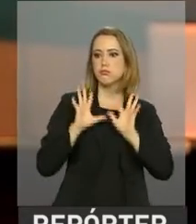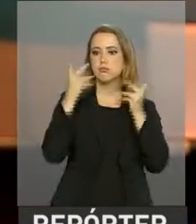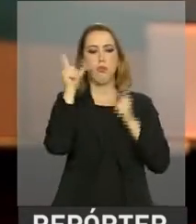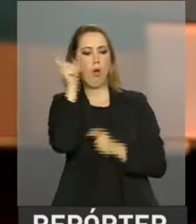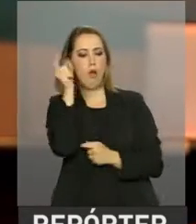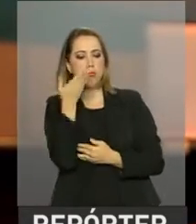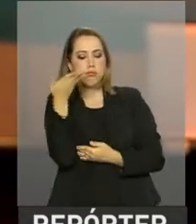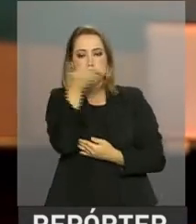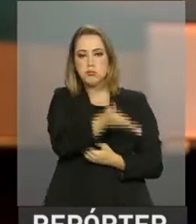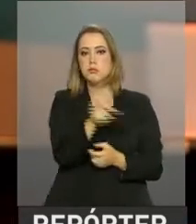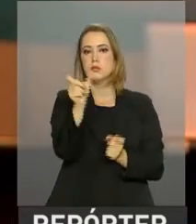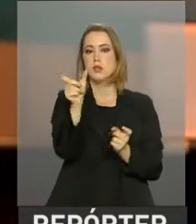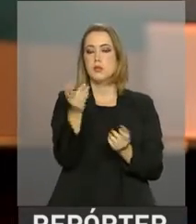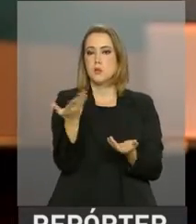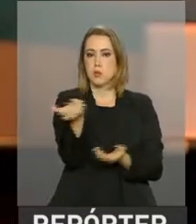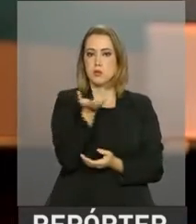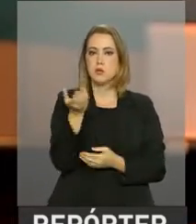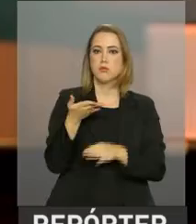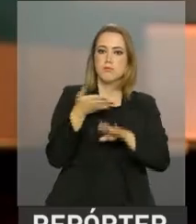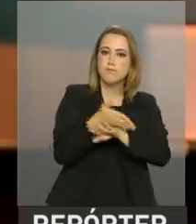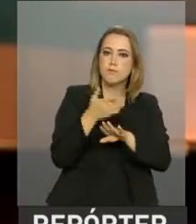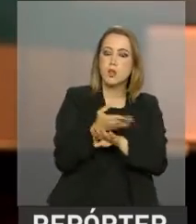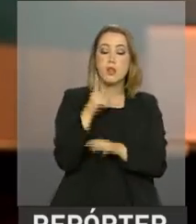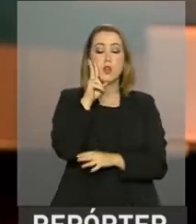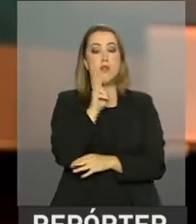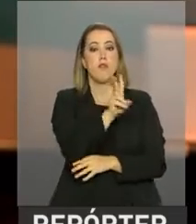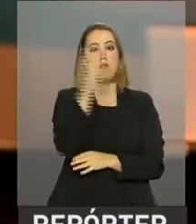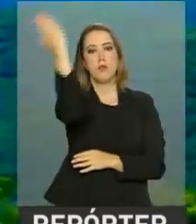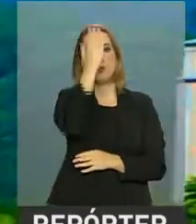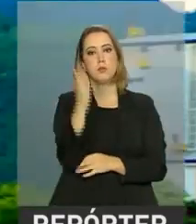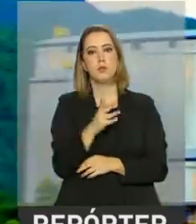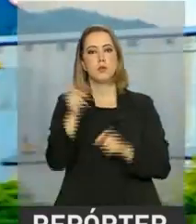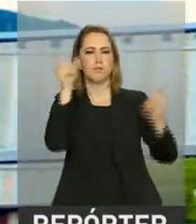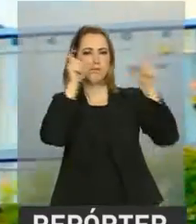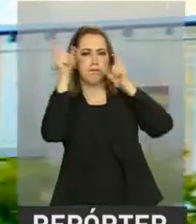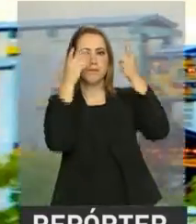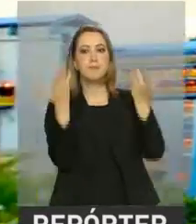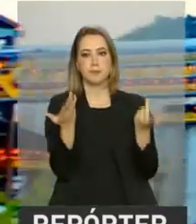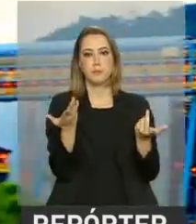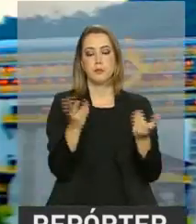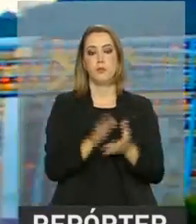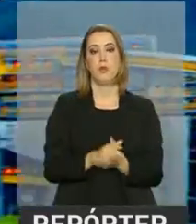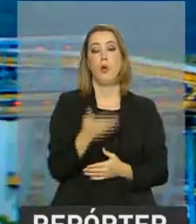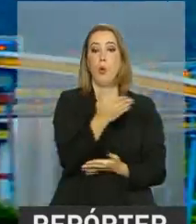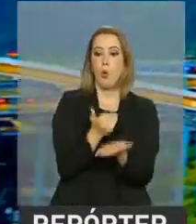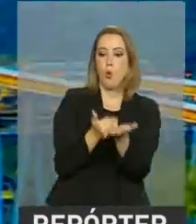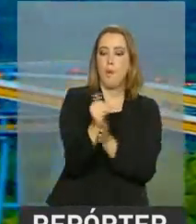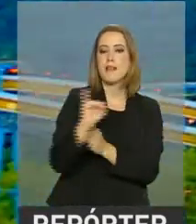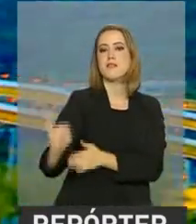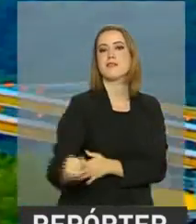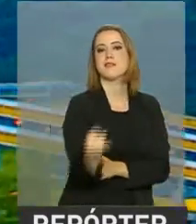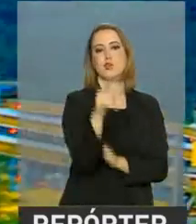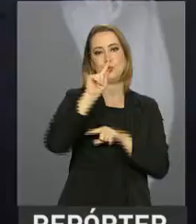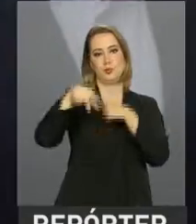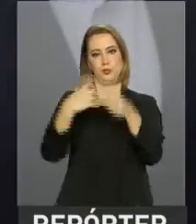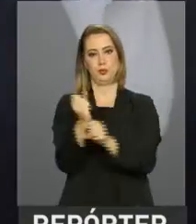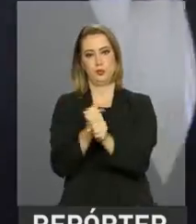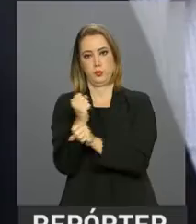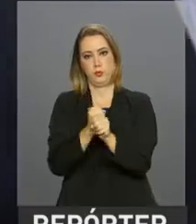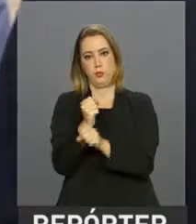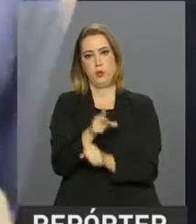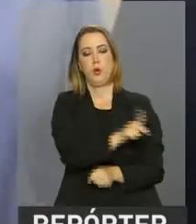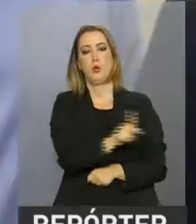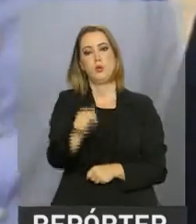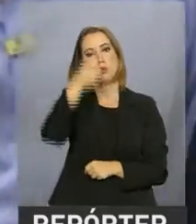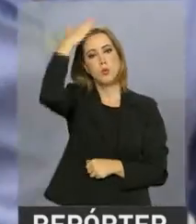investidores internacionais, como eu falei, a poder olhar o Brasil com muito mais atenção. O complexo entra em operação a partir de janeiro do ano que vem. O presidente